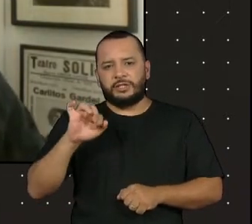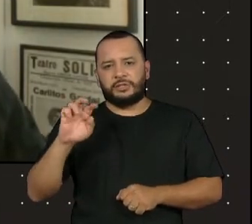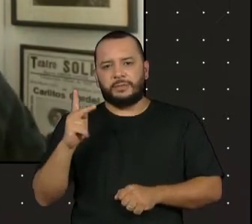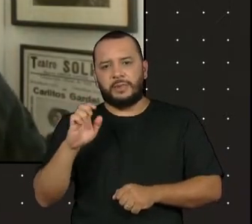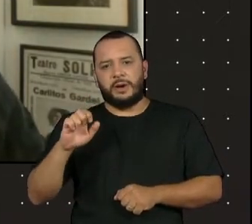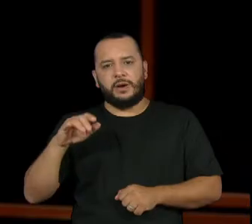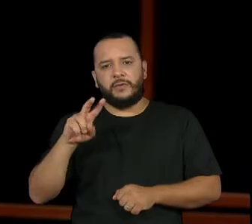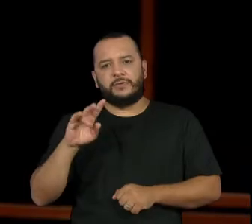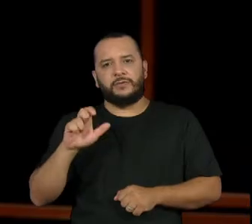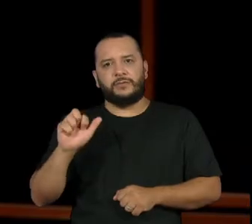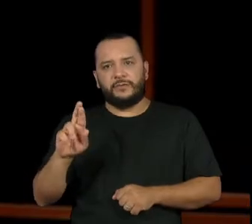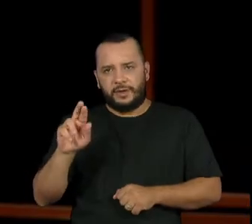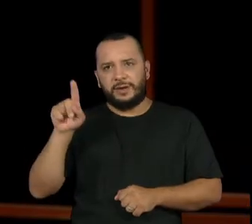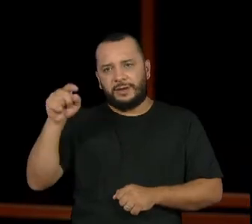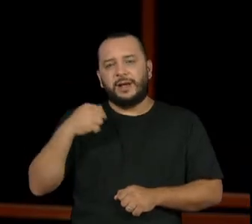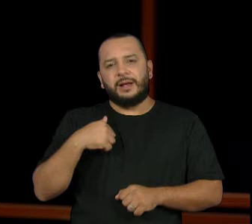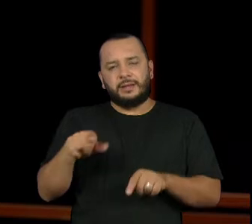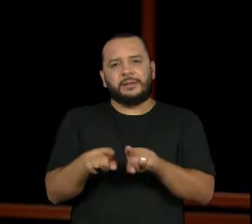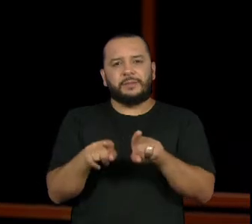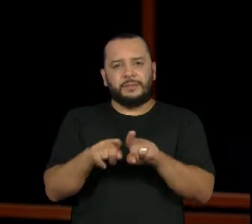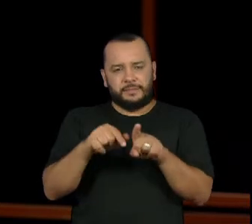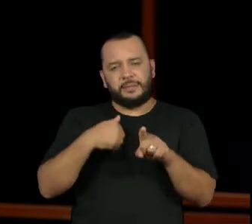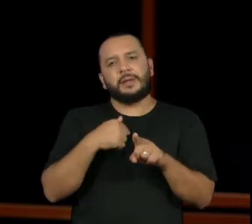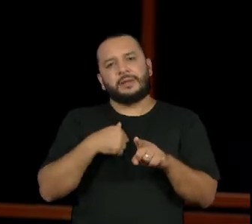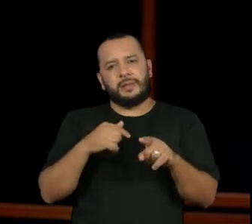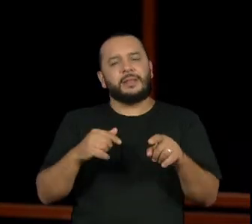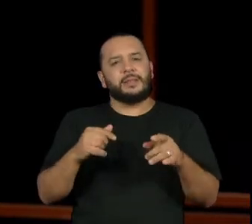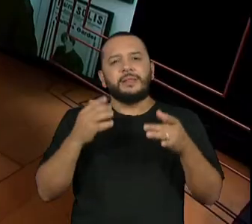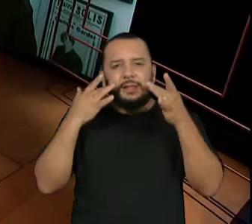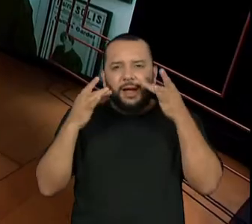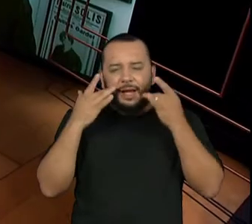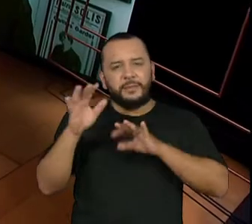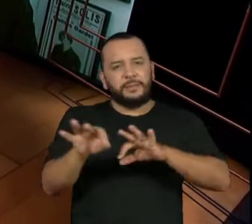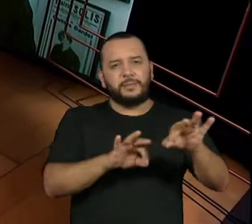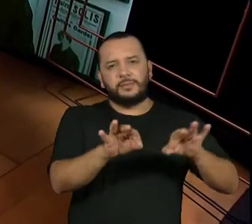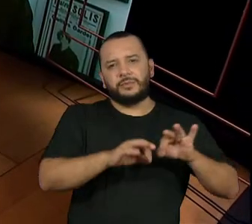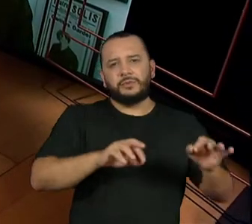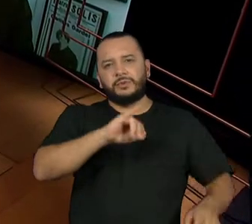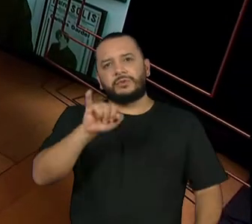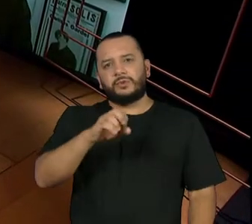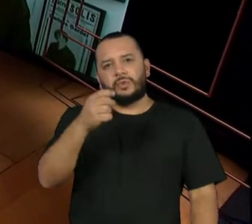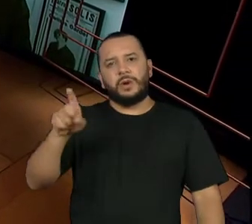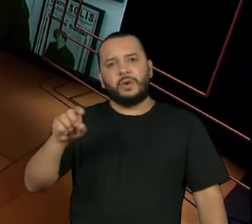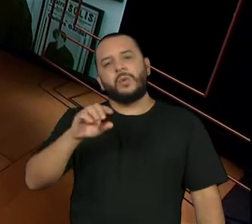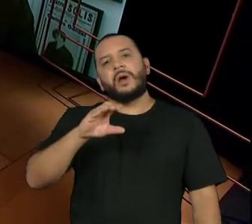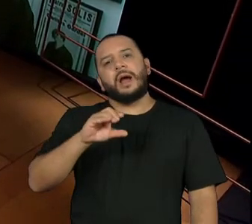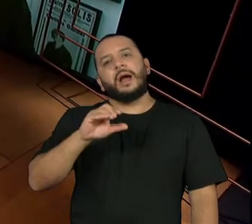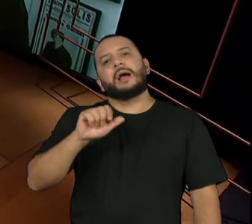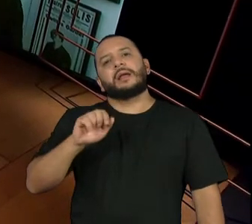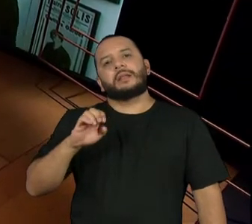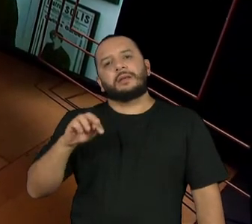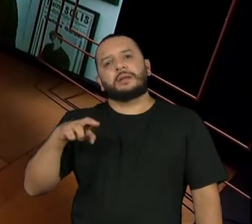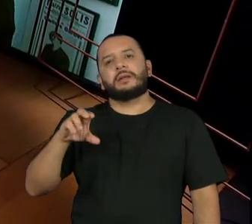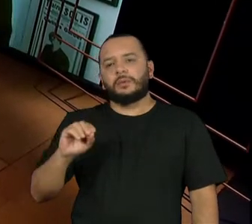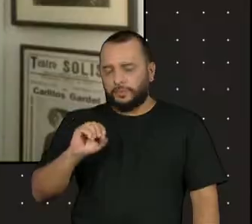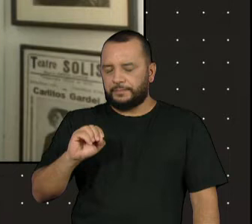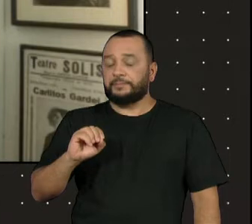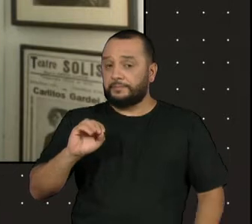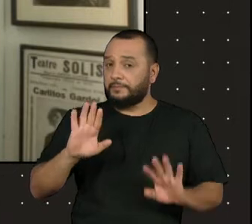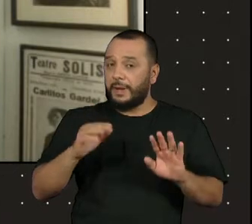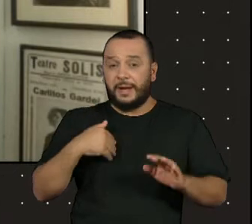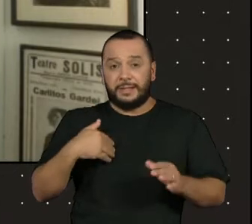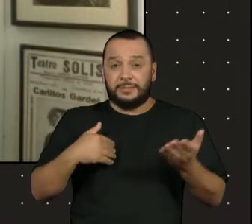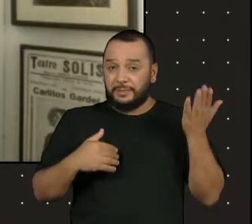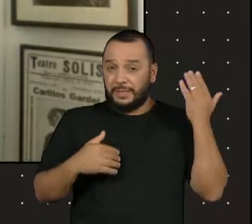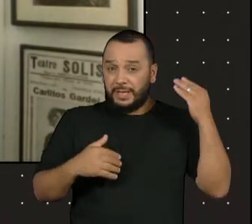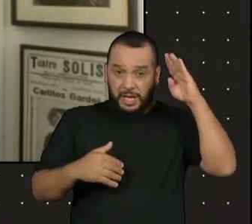uma produção, Teatro João Caetano, uma produção gigante. E não liberavam, a censura não liberava o espetáculo. Naquela época você tinha que